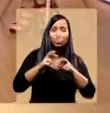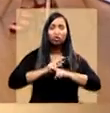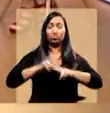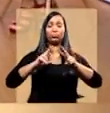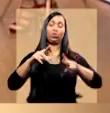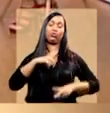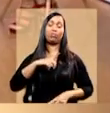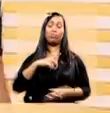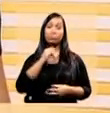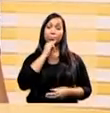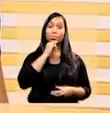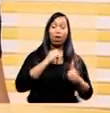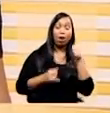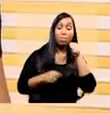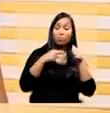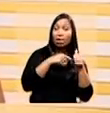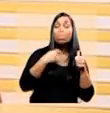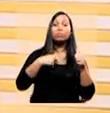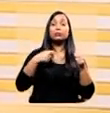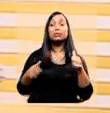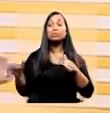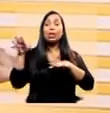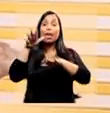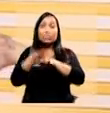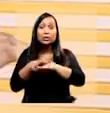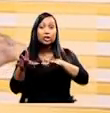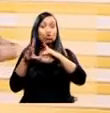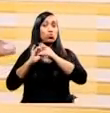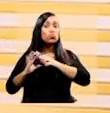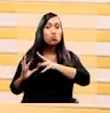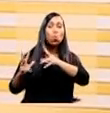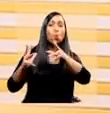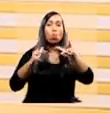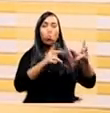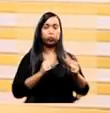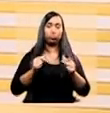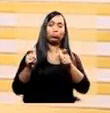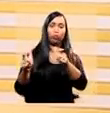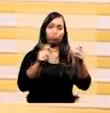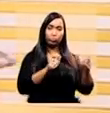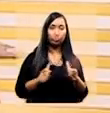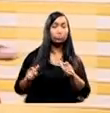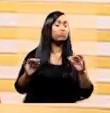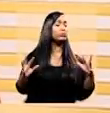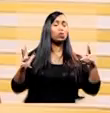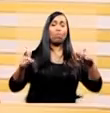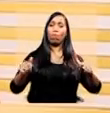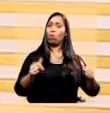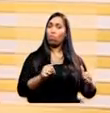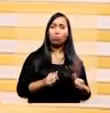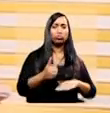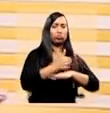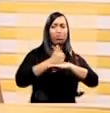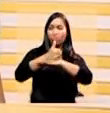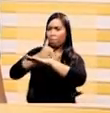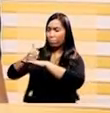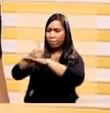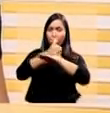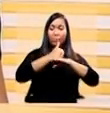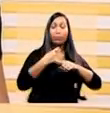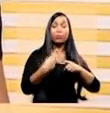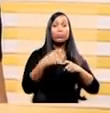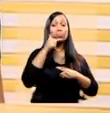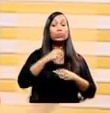diferentes. Então, eu vejo assim, a mulher, ela tem que estar inserida em todos os níveis, em todas as categorias, em todas as